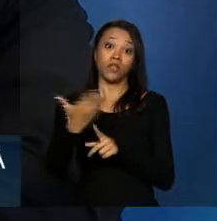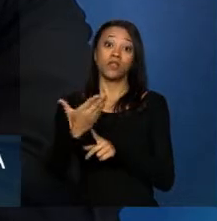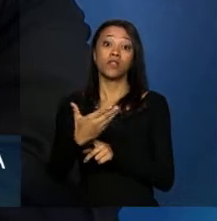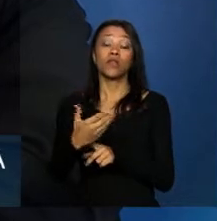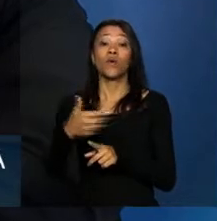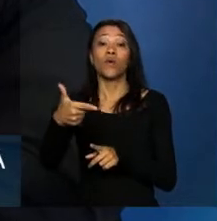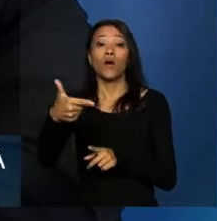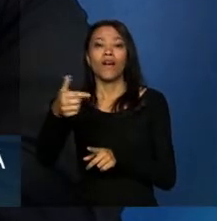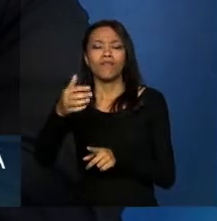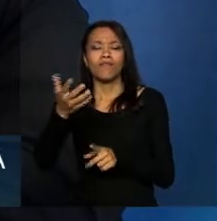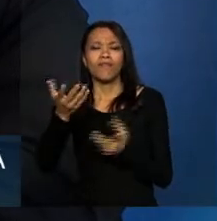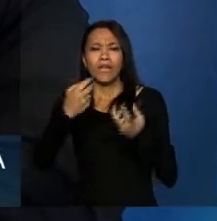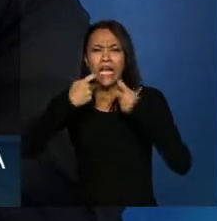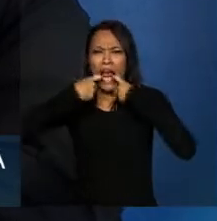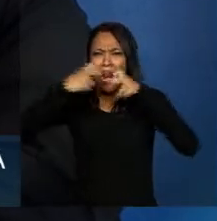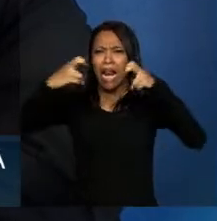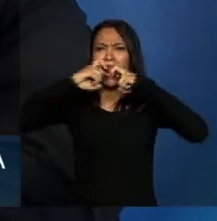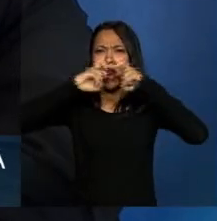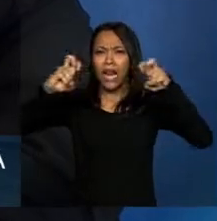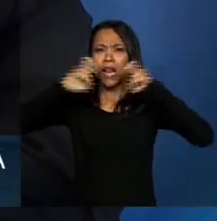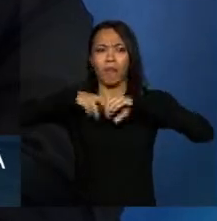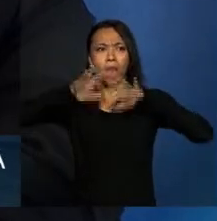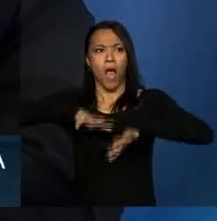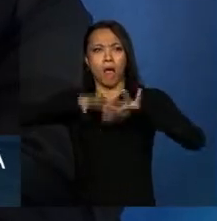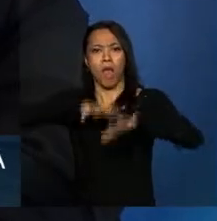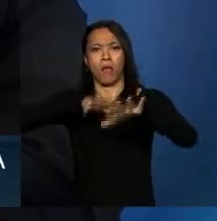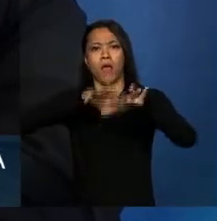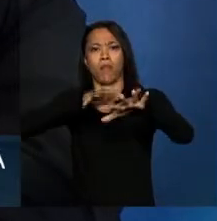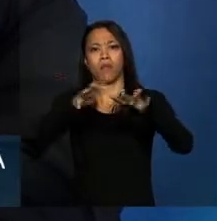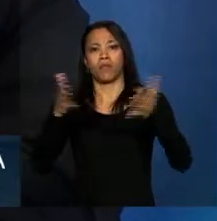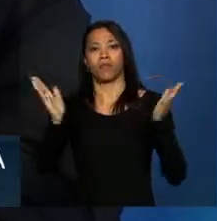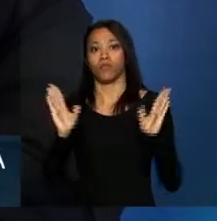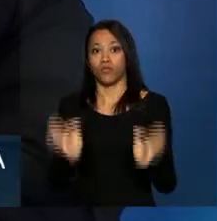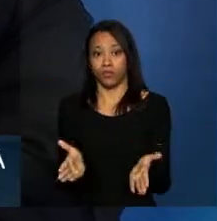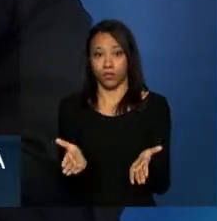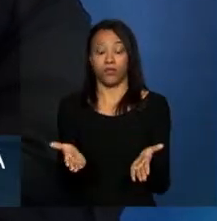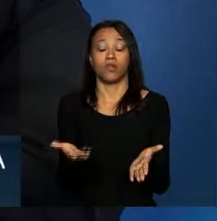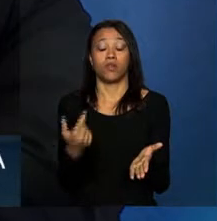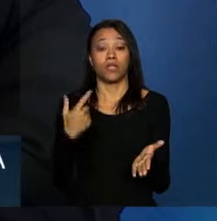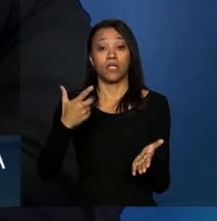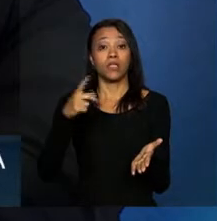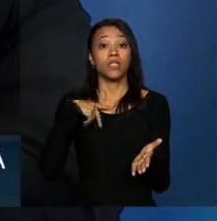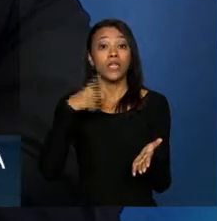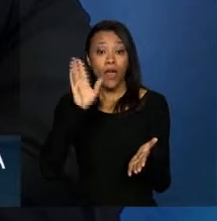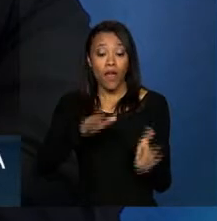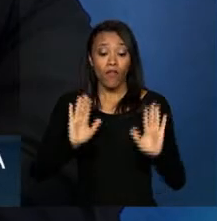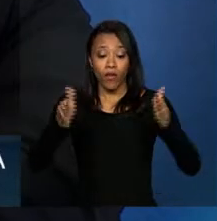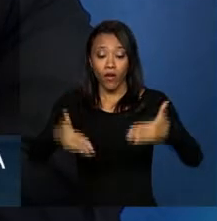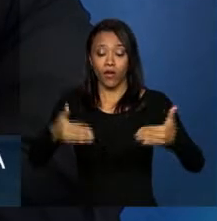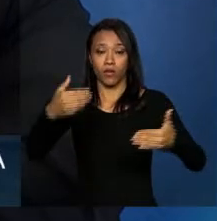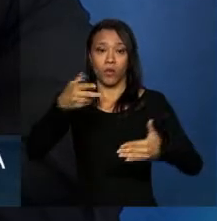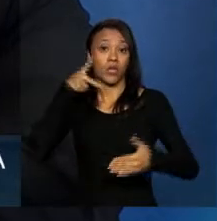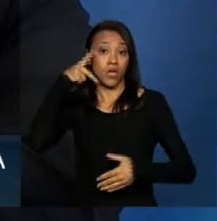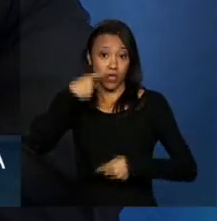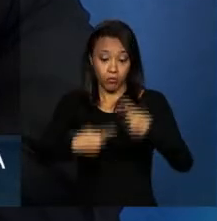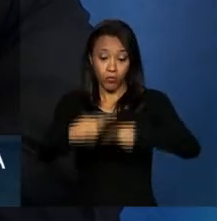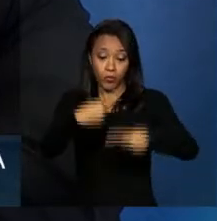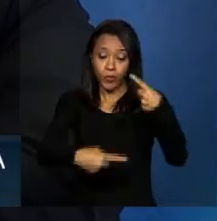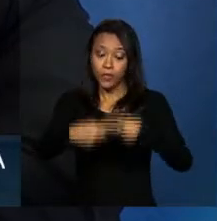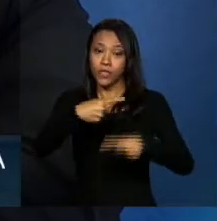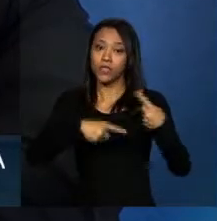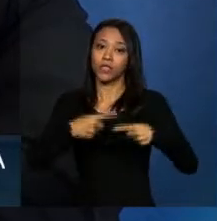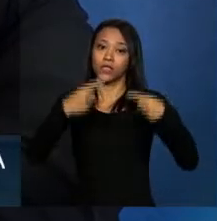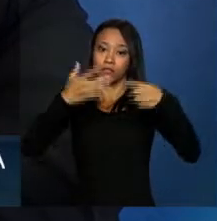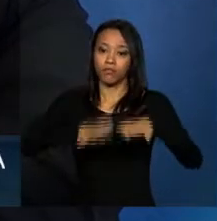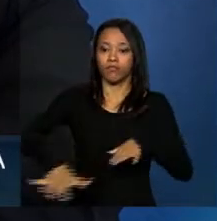tornou quase que uma espécie de uma data base das políticas públicas para o campo brasileiro. Neste